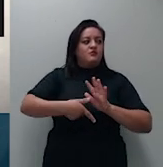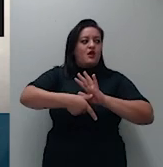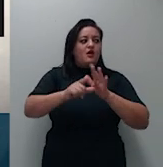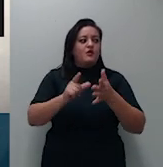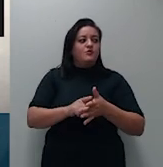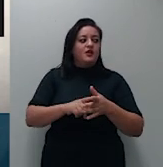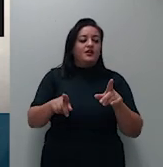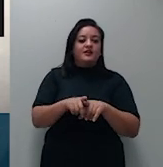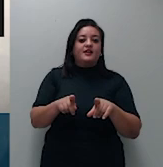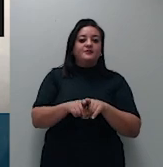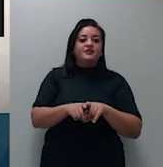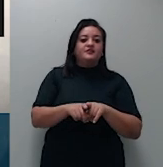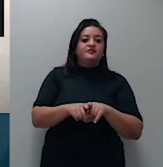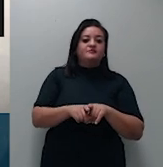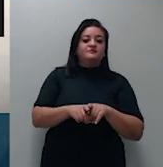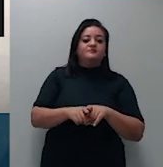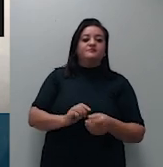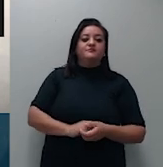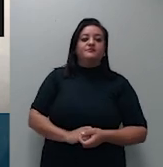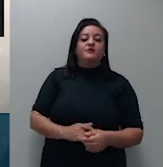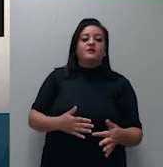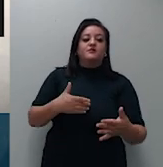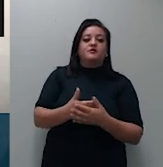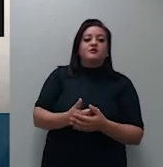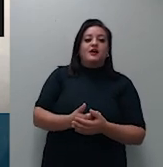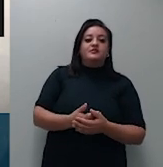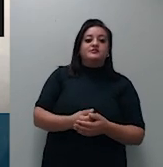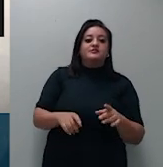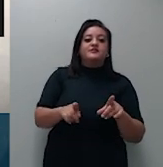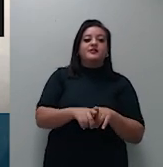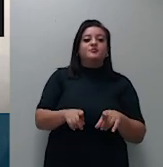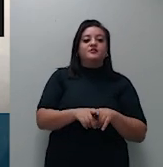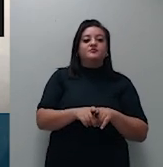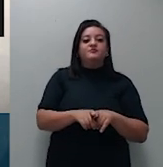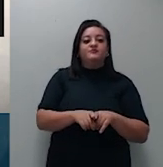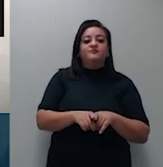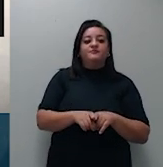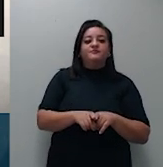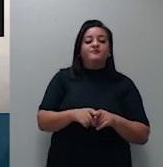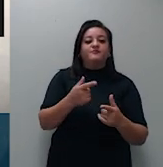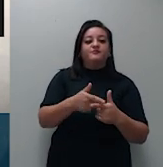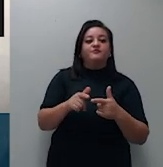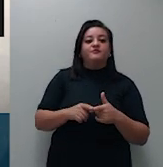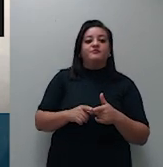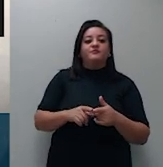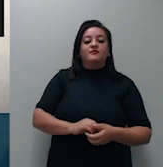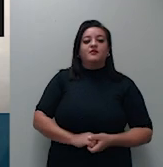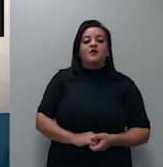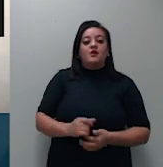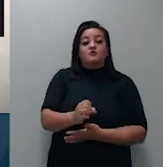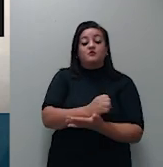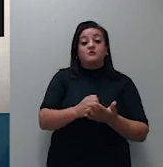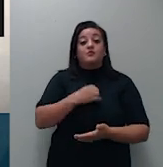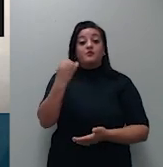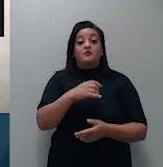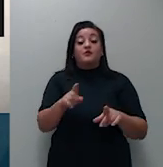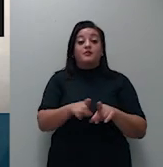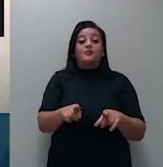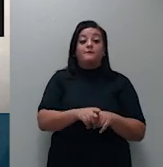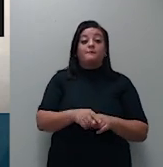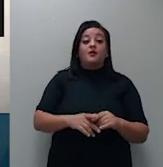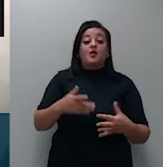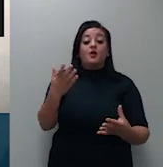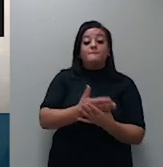ao poder judiciário passa a ser uma obrigatoriedade em vertente sociológica do direito fundamental ao amplo acesso à justiça